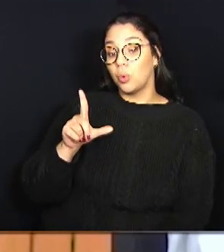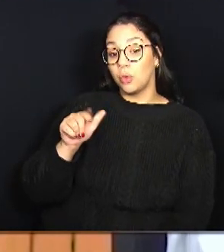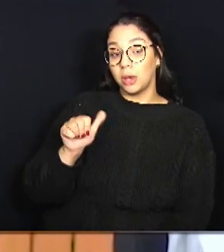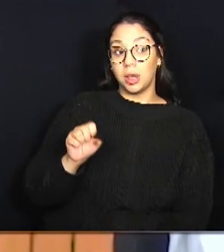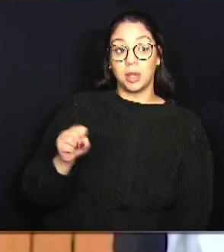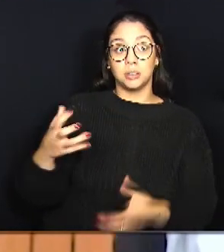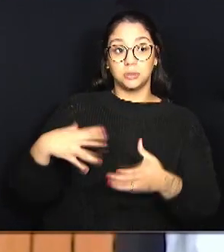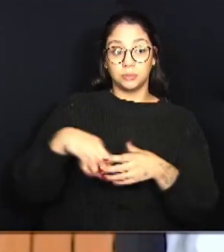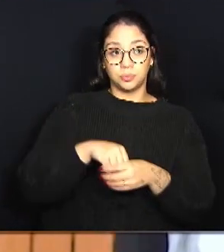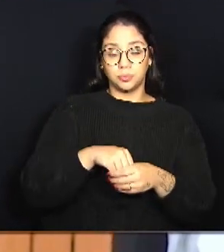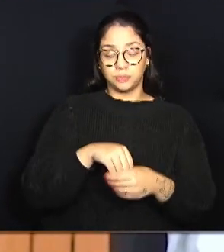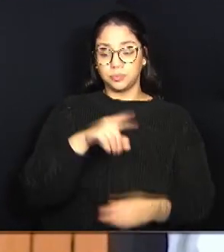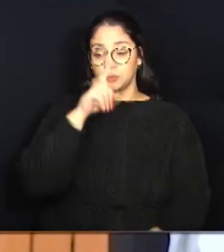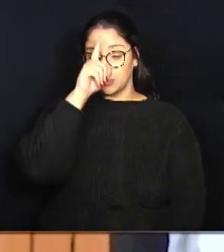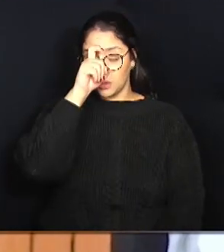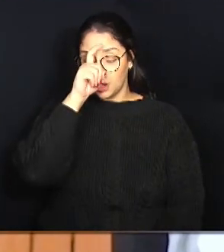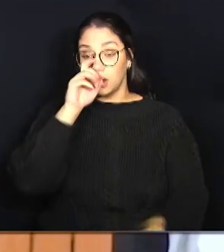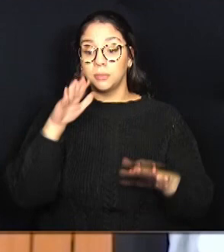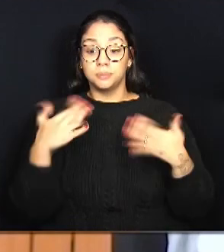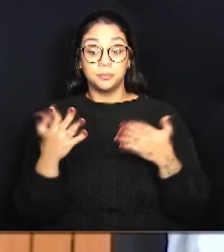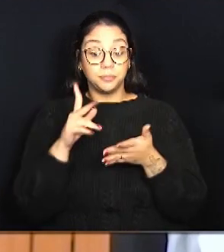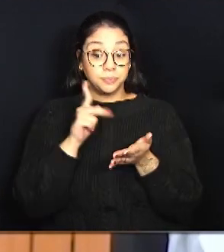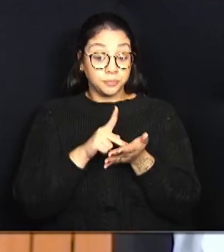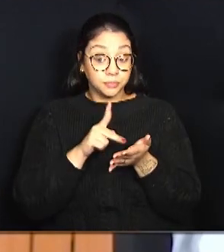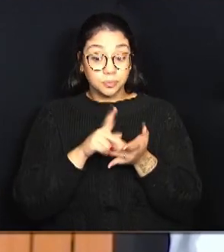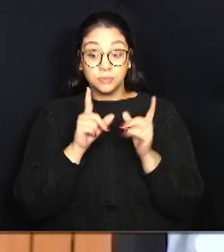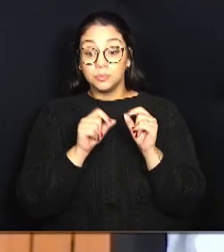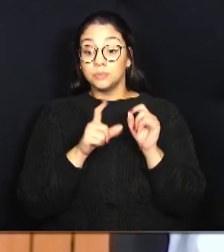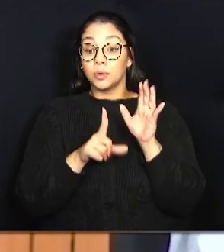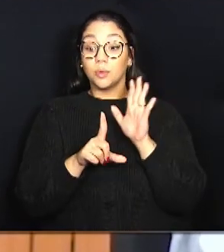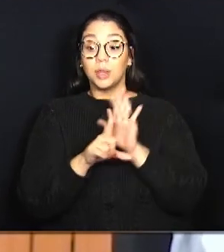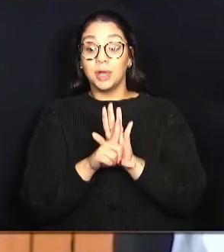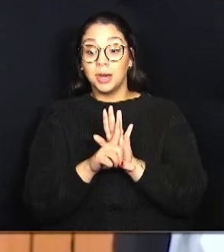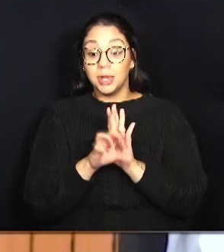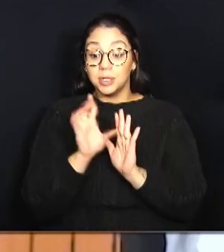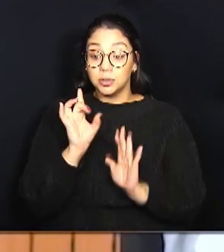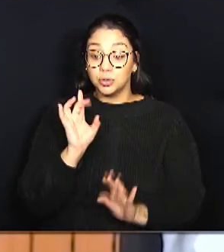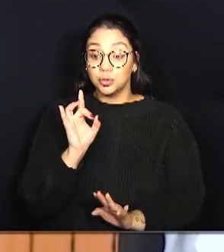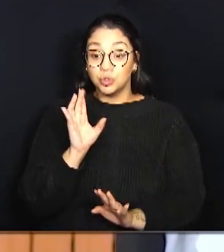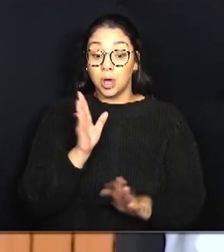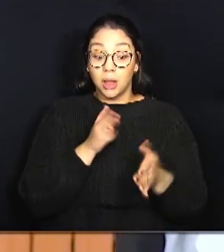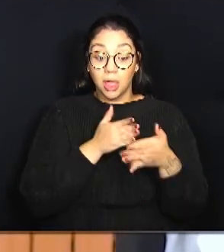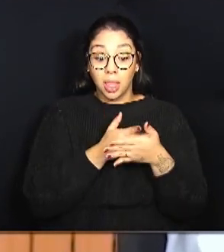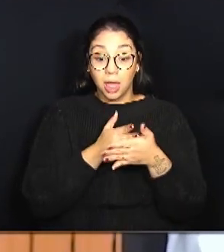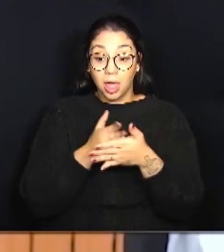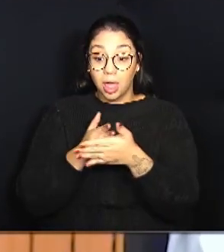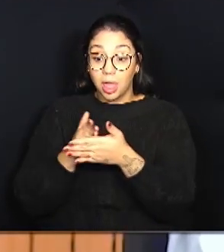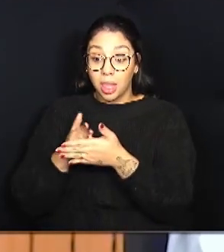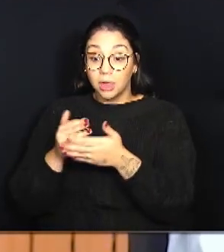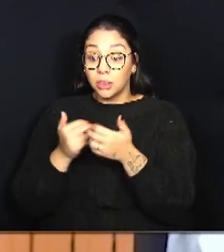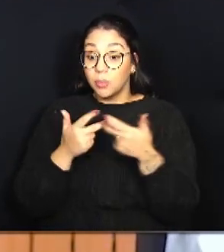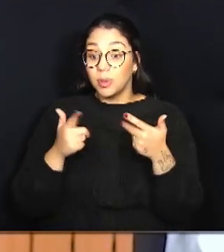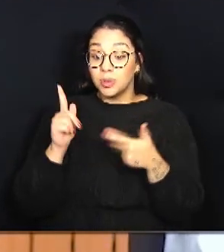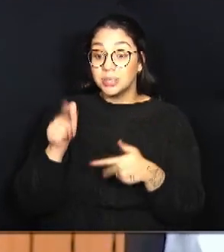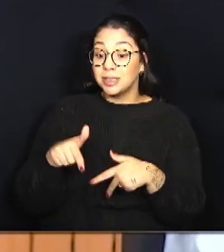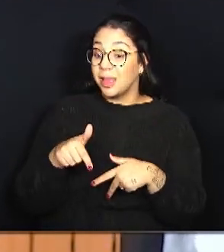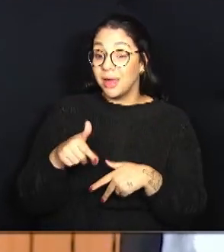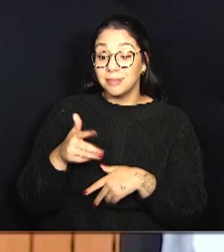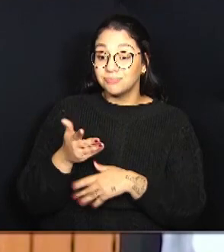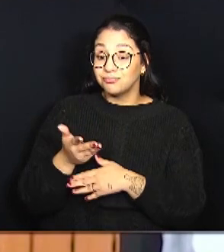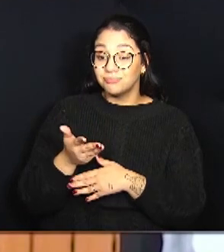hospitais. Quer dizer, na verdade, é uma lei que ela só está delimitando algo que é uma coisa